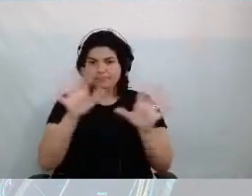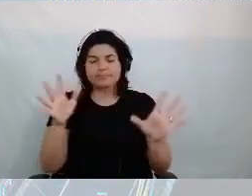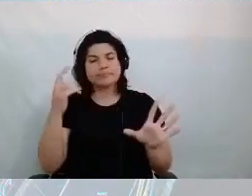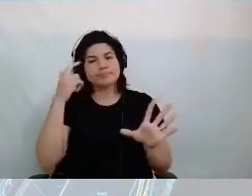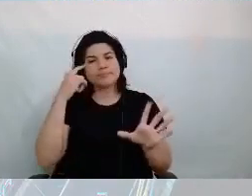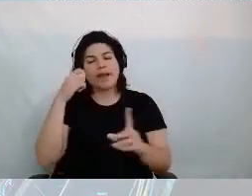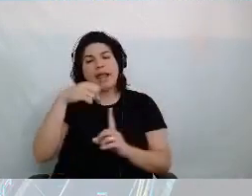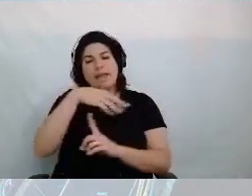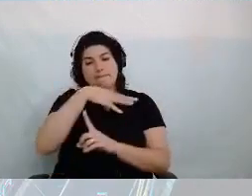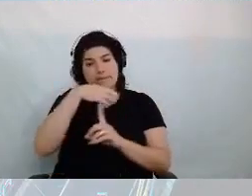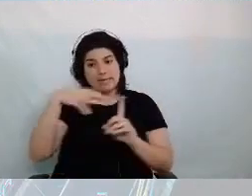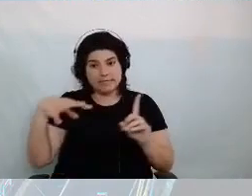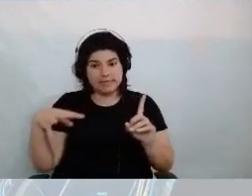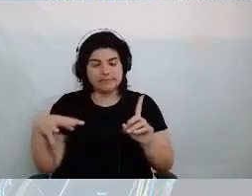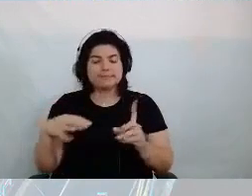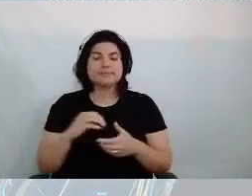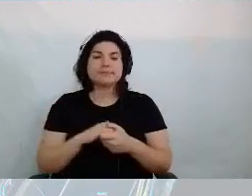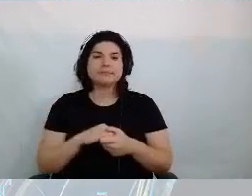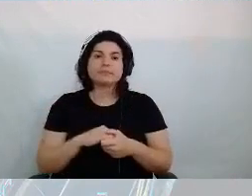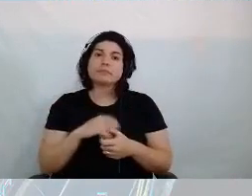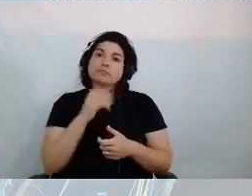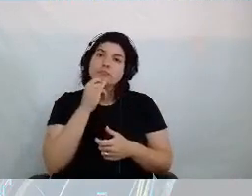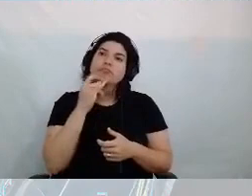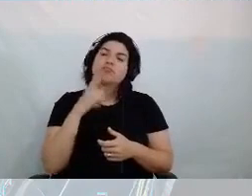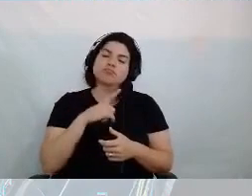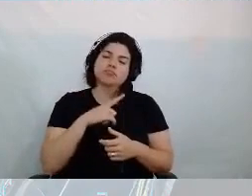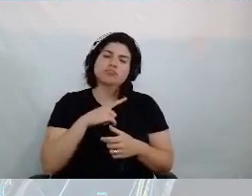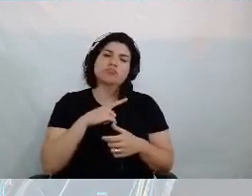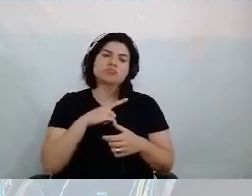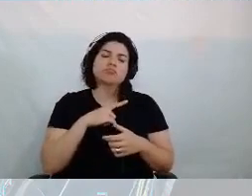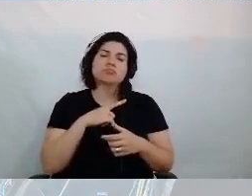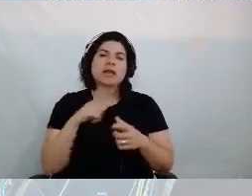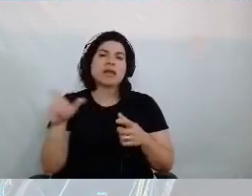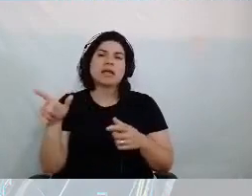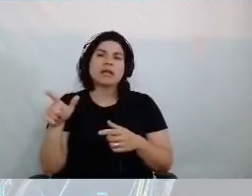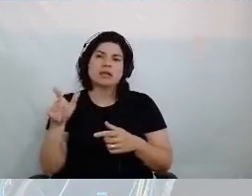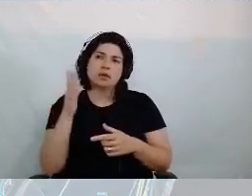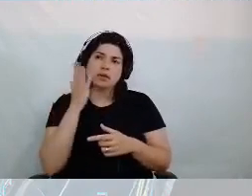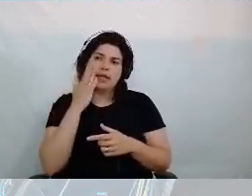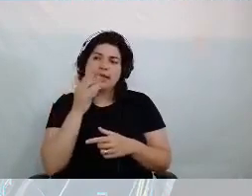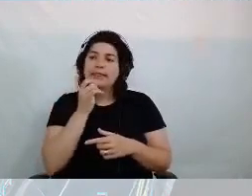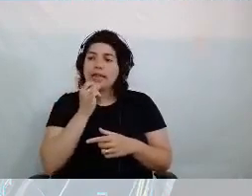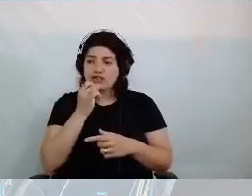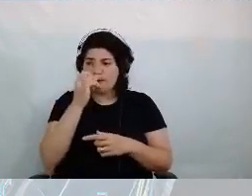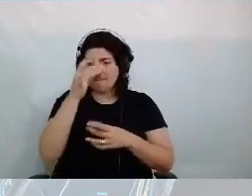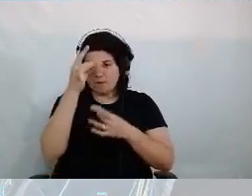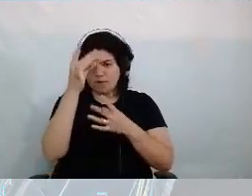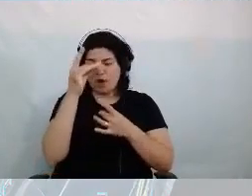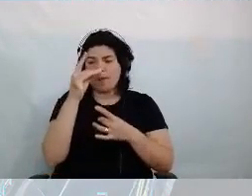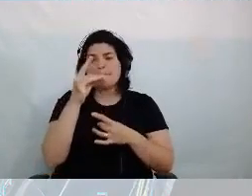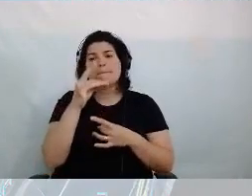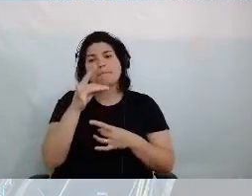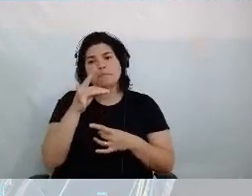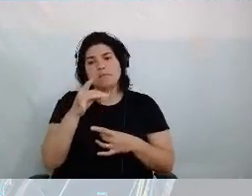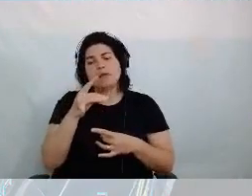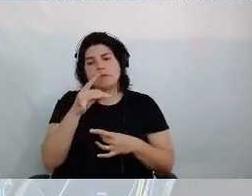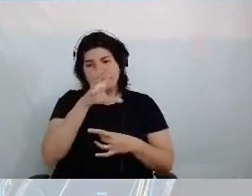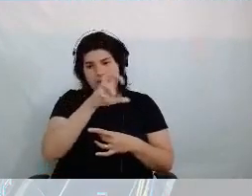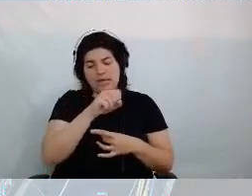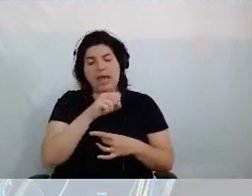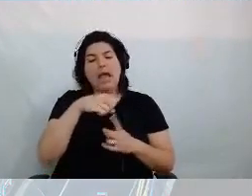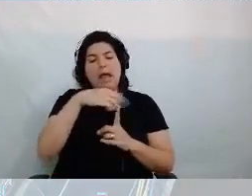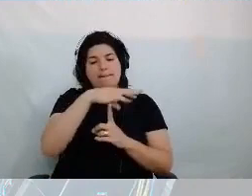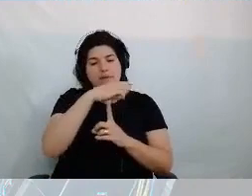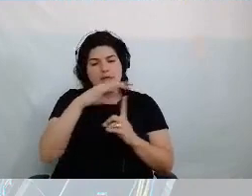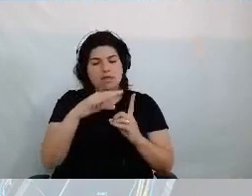API. Eu tenho parâmetros, o que a pessoa faz? Vou fazer o teste de performance? Está fácil, pego o curl dessa API,